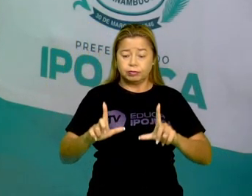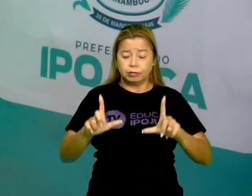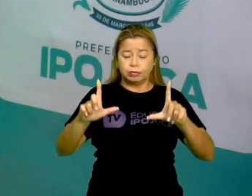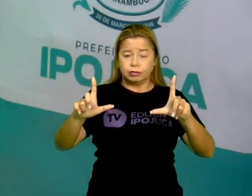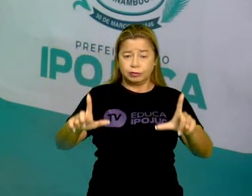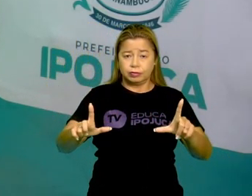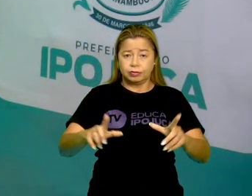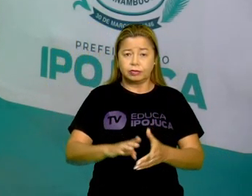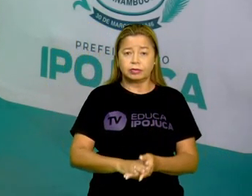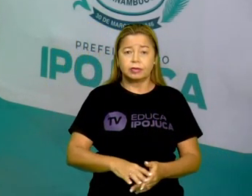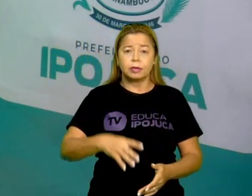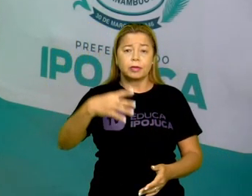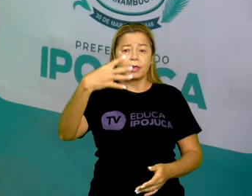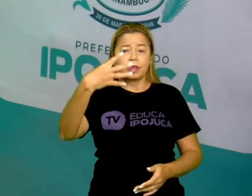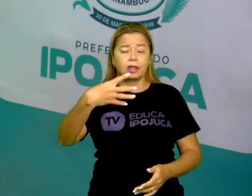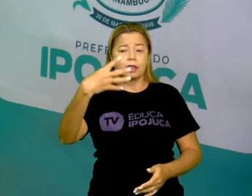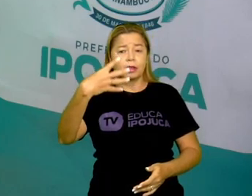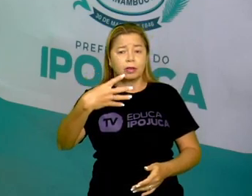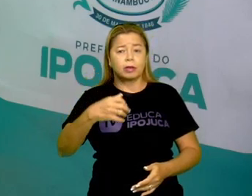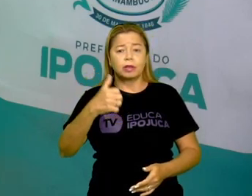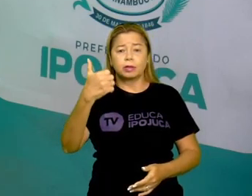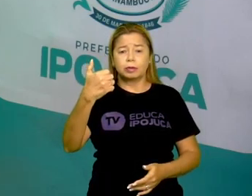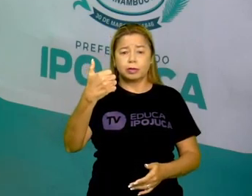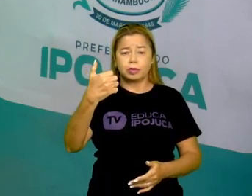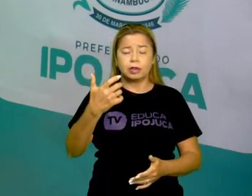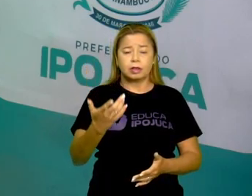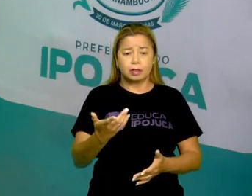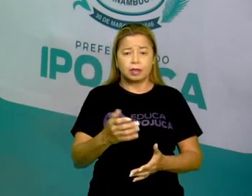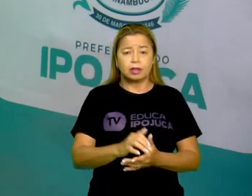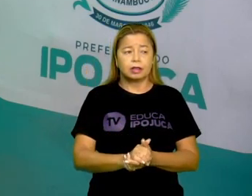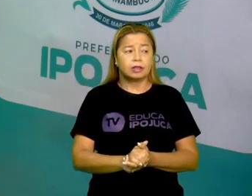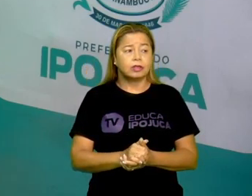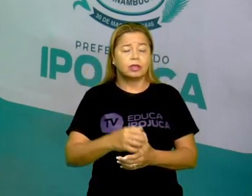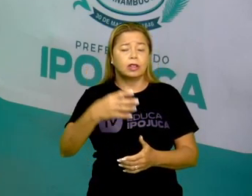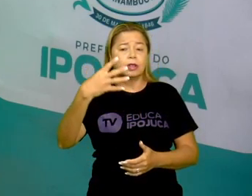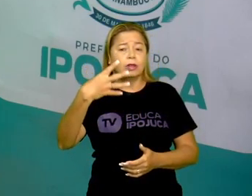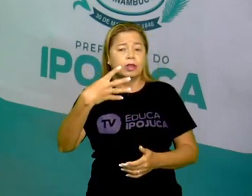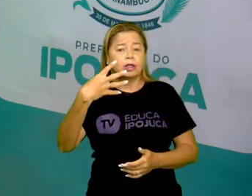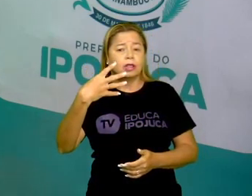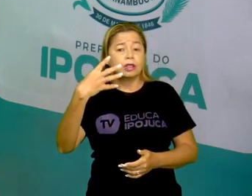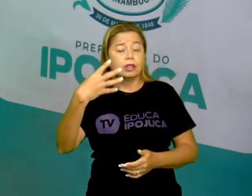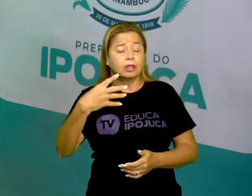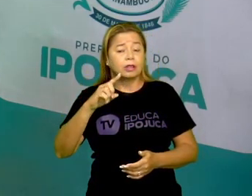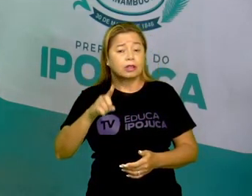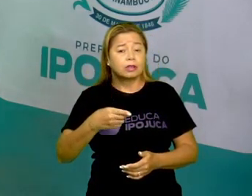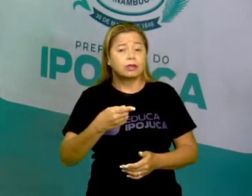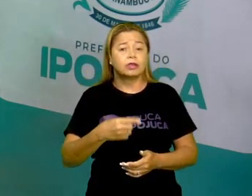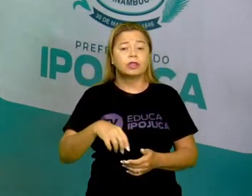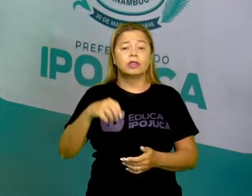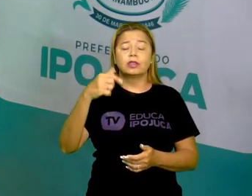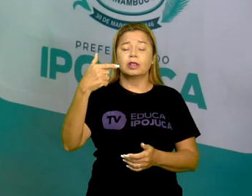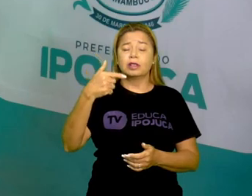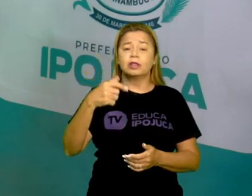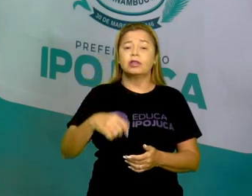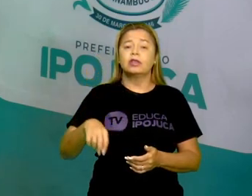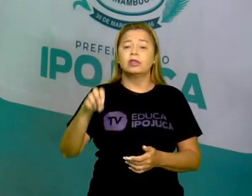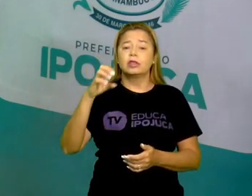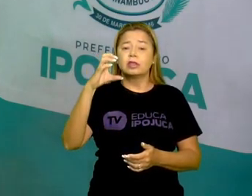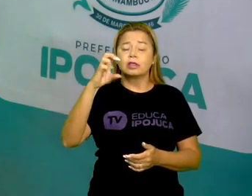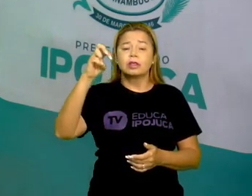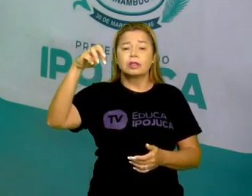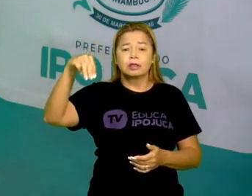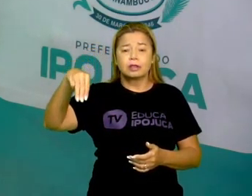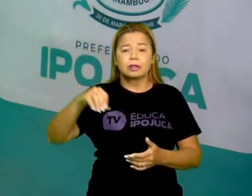exemplo, são 40 vezes 2,54 centímetros. Ou seja, uma TV de 40